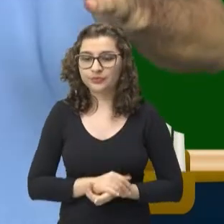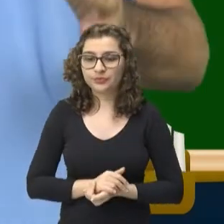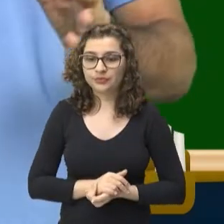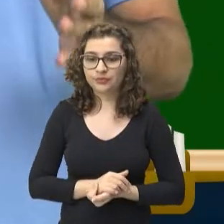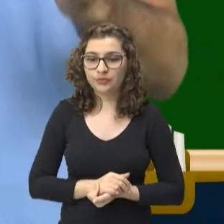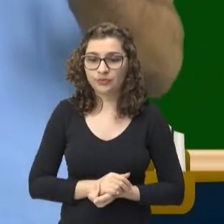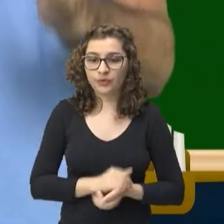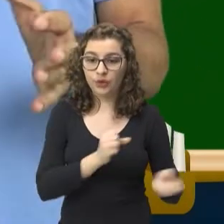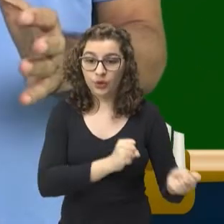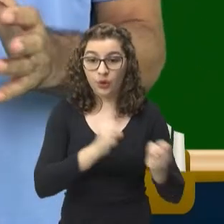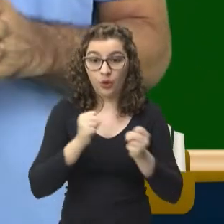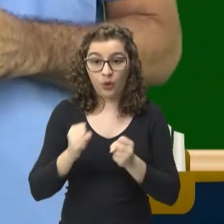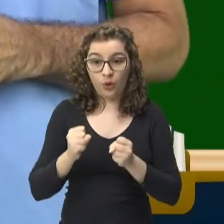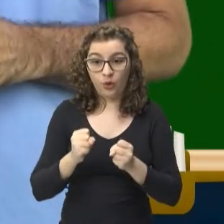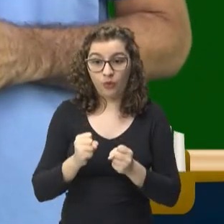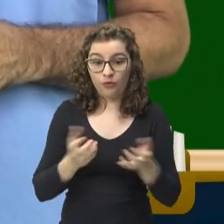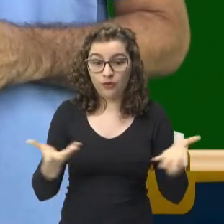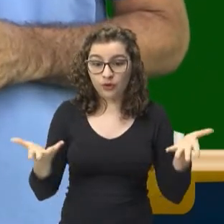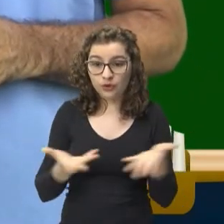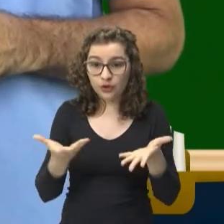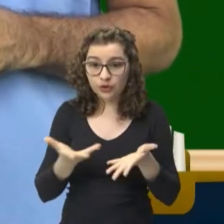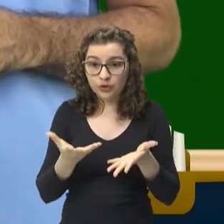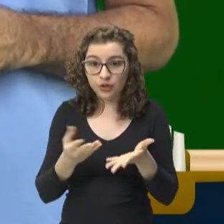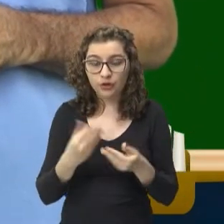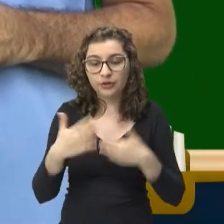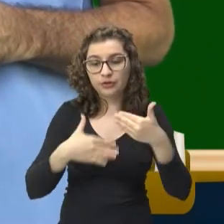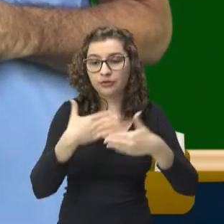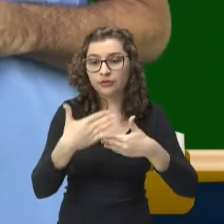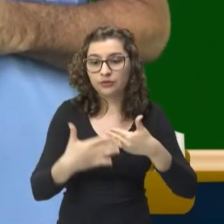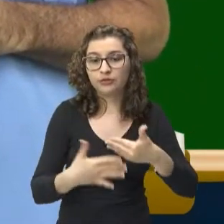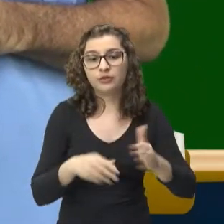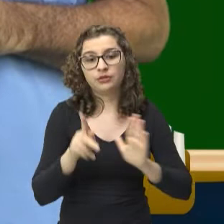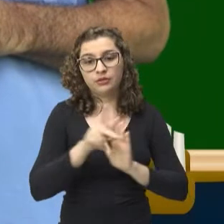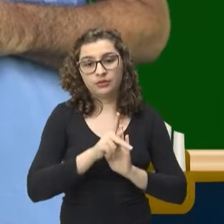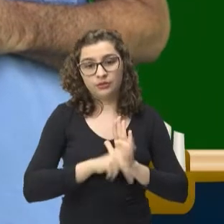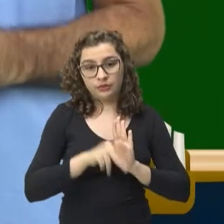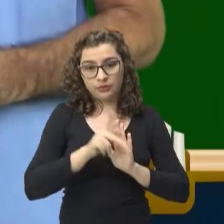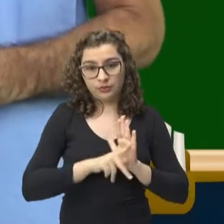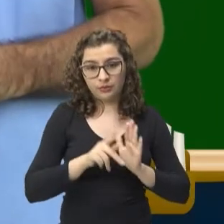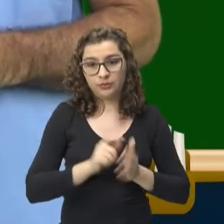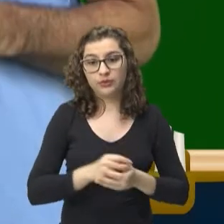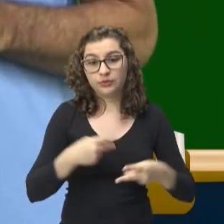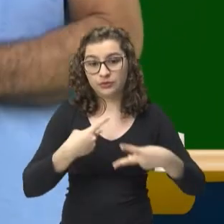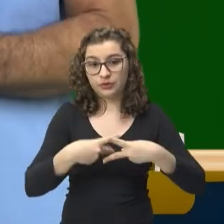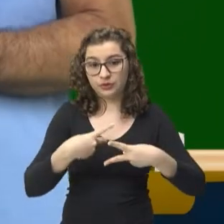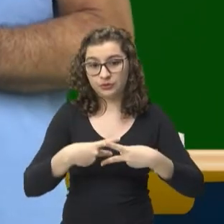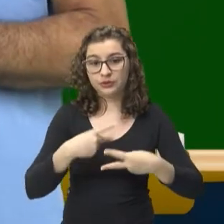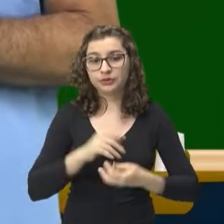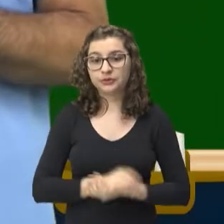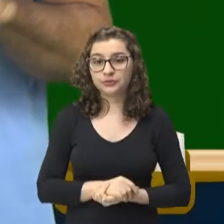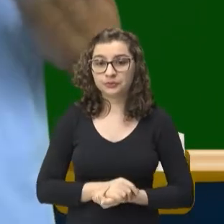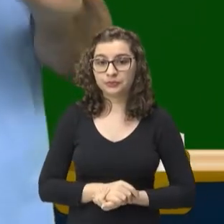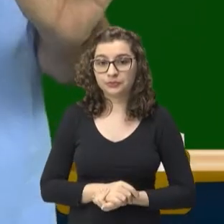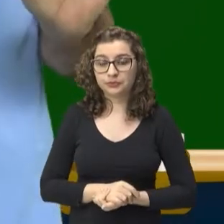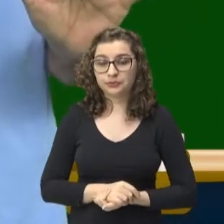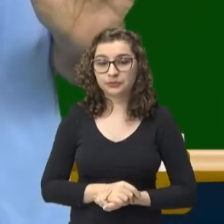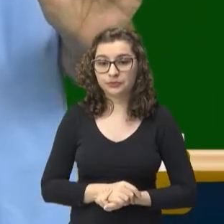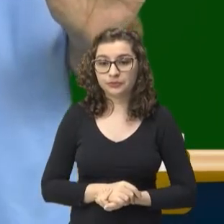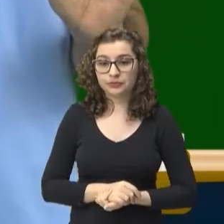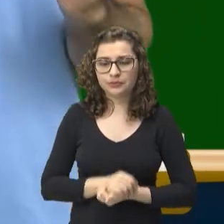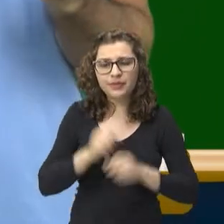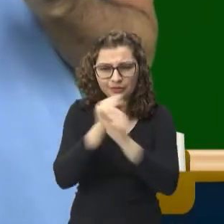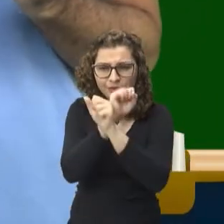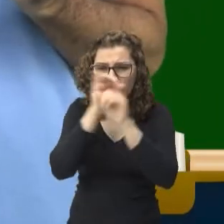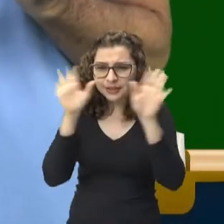está no poder no momento que vai desenvolver essas políticas, certo? Muito bem. Então aí ficou